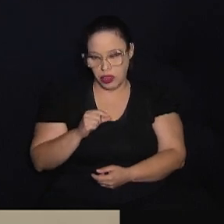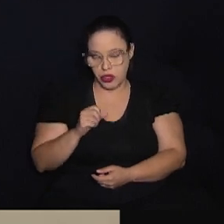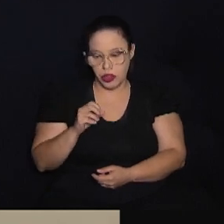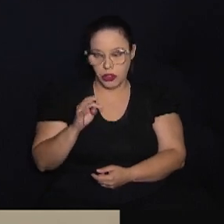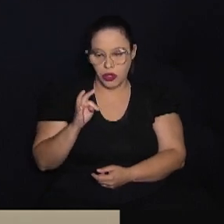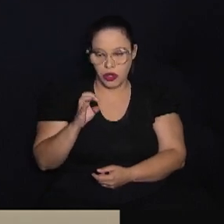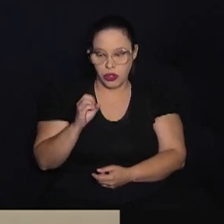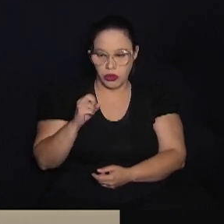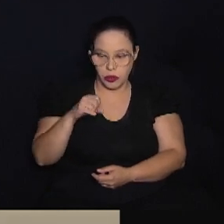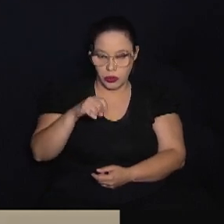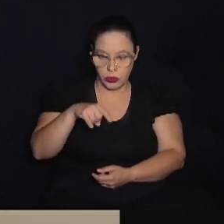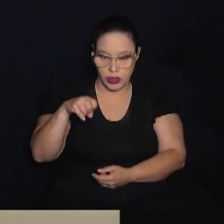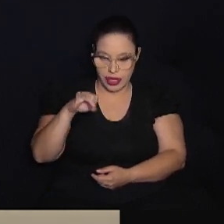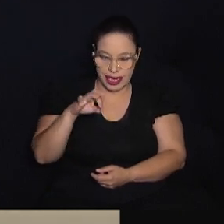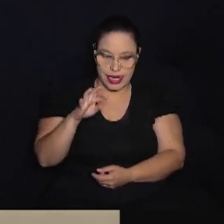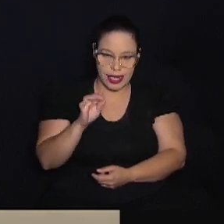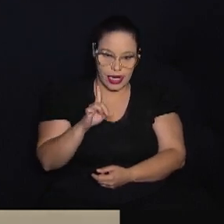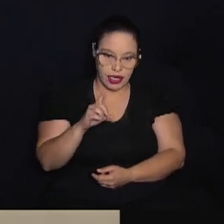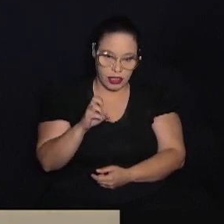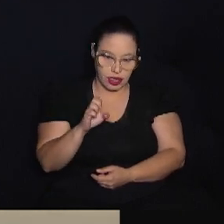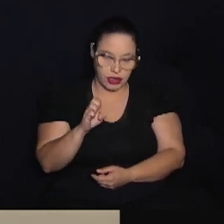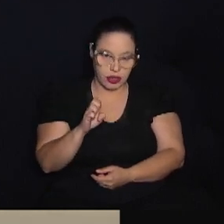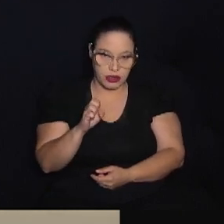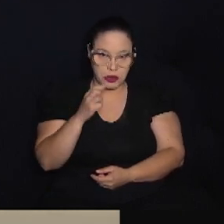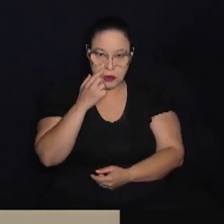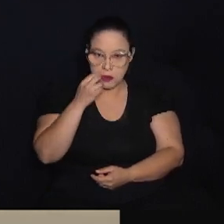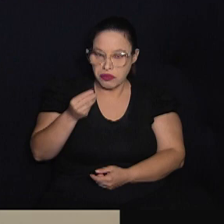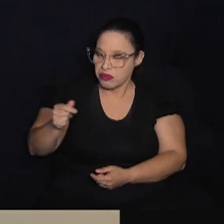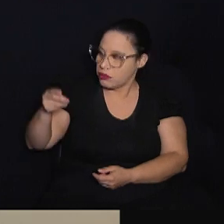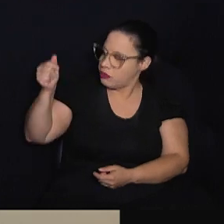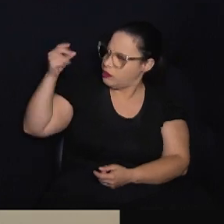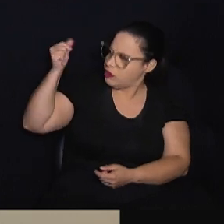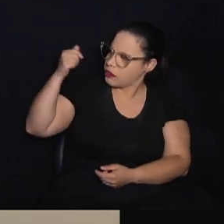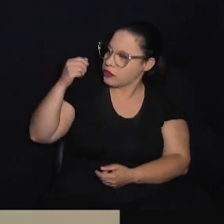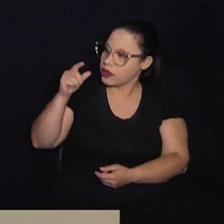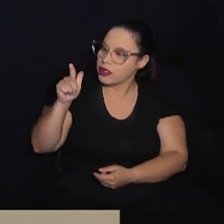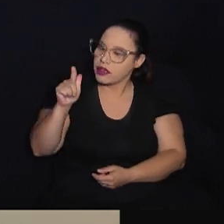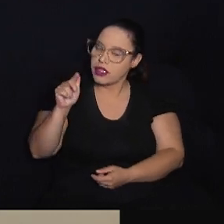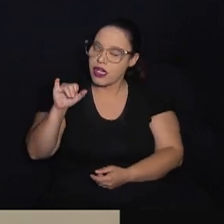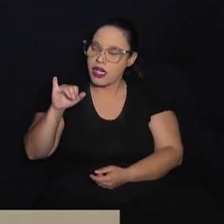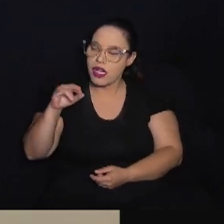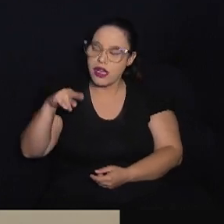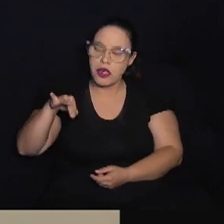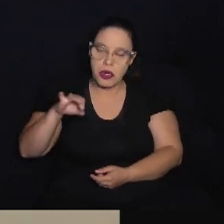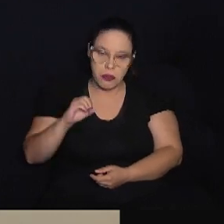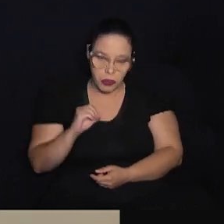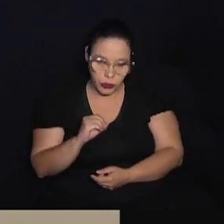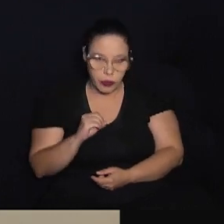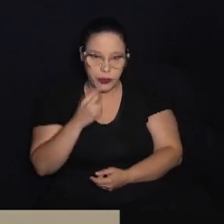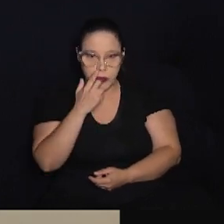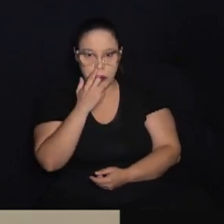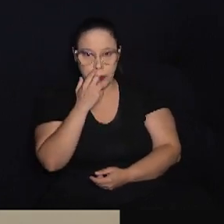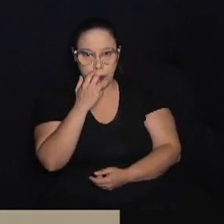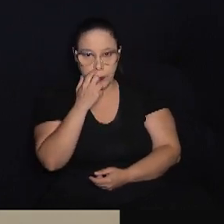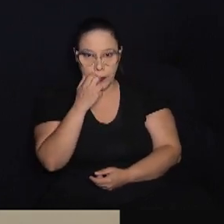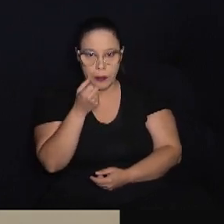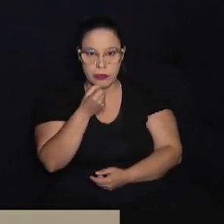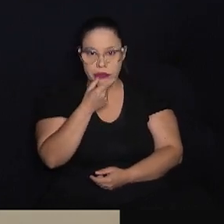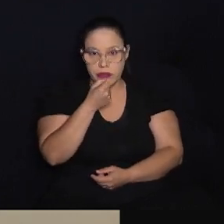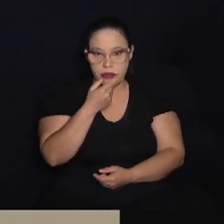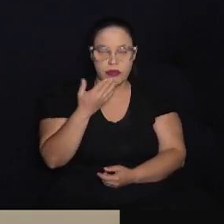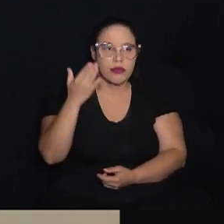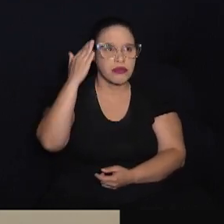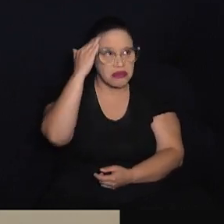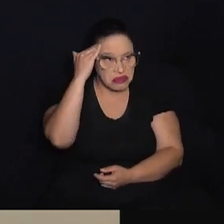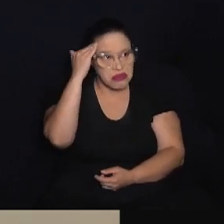possível. A gente tem no passado começou com a quimioterapia, então quimioterapia é aquela medicação que a gente sabe